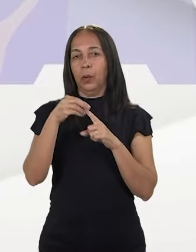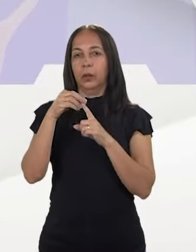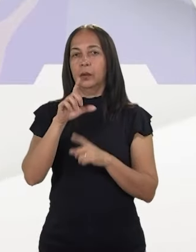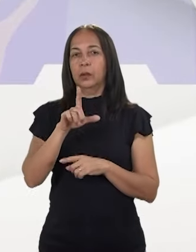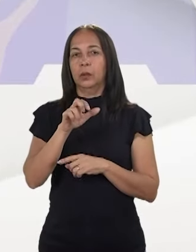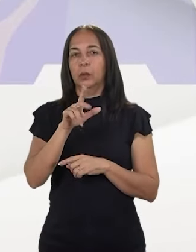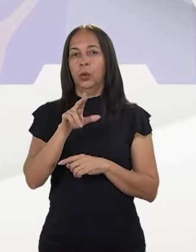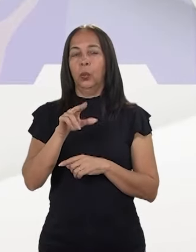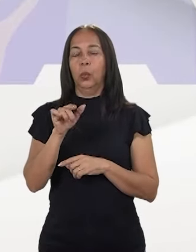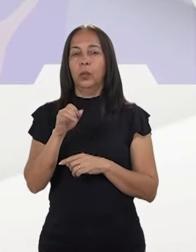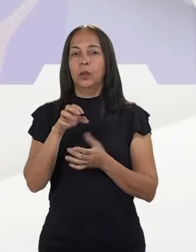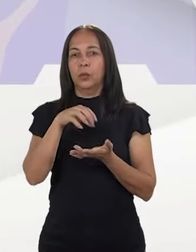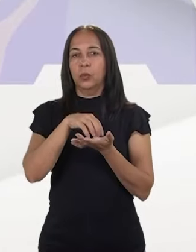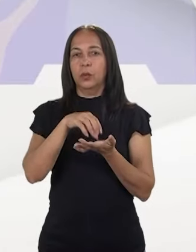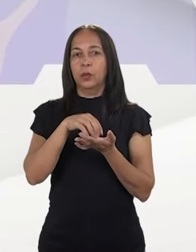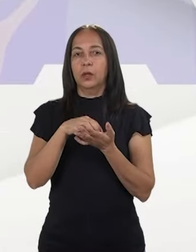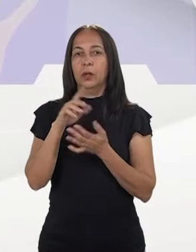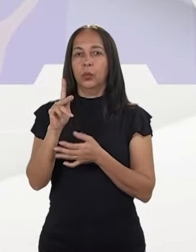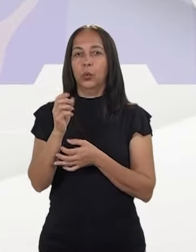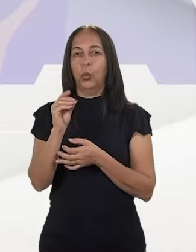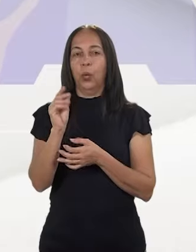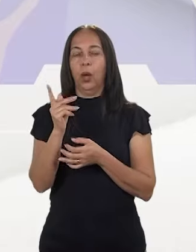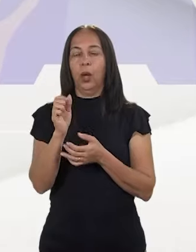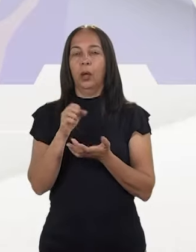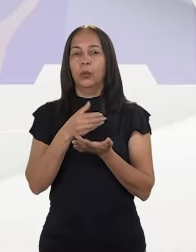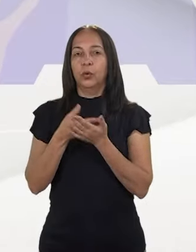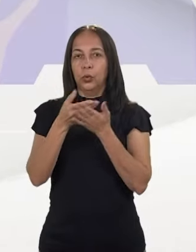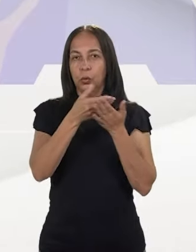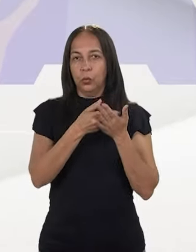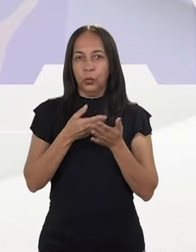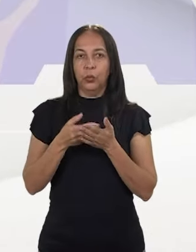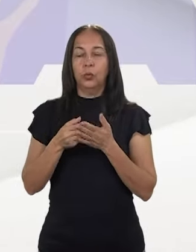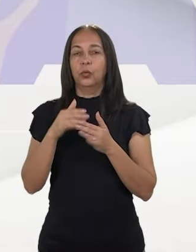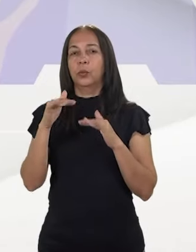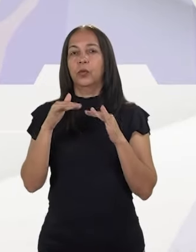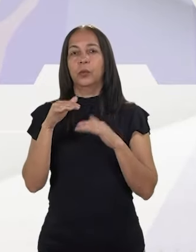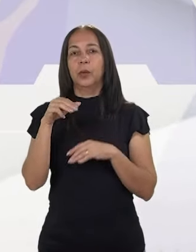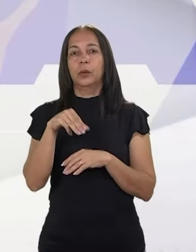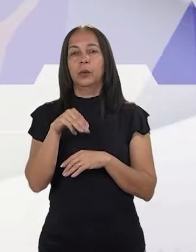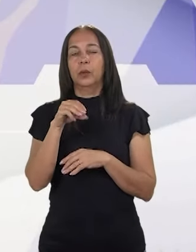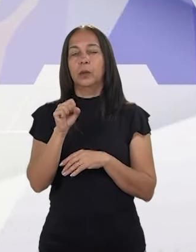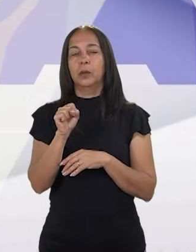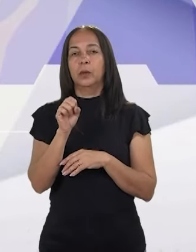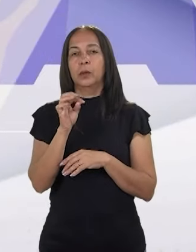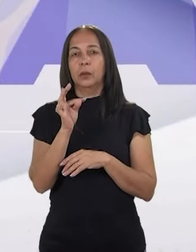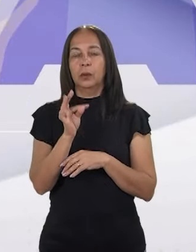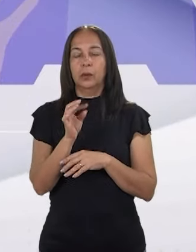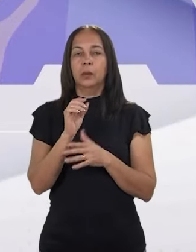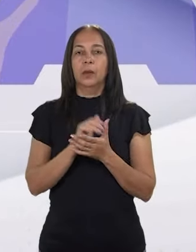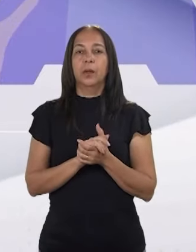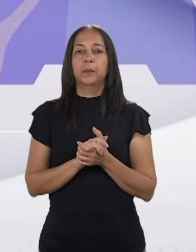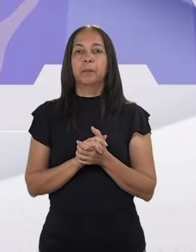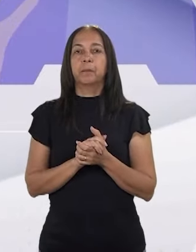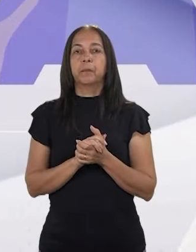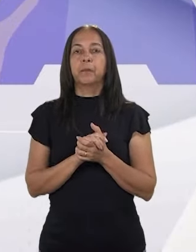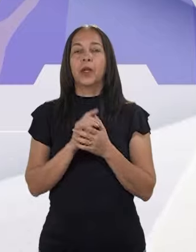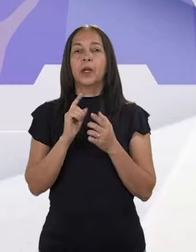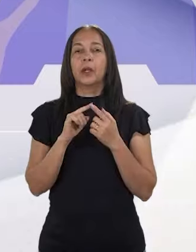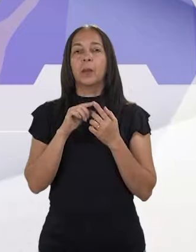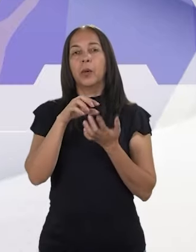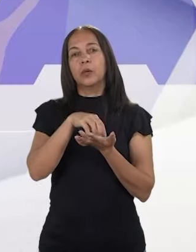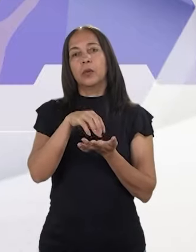cátedra Luiz Beltrão de comunicação o centro domer Câmara de estudos e Ação Social movimento dos trabalhadores e trabalhadoras rurais